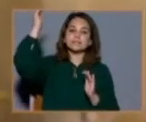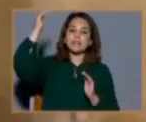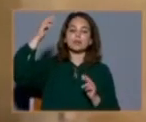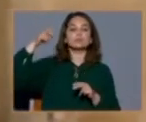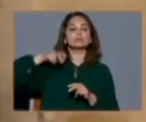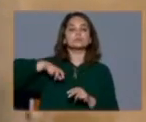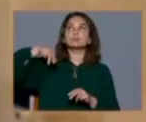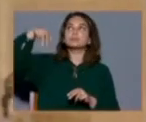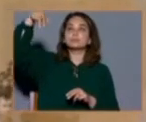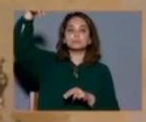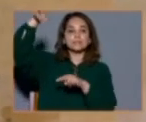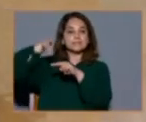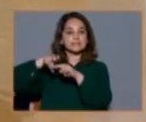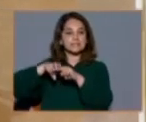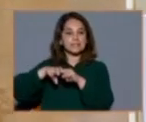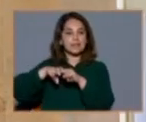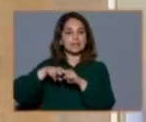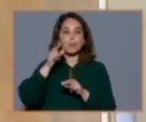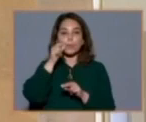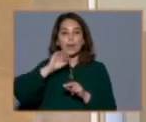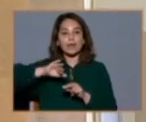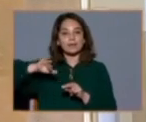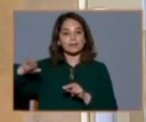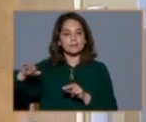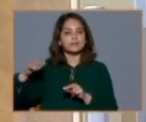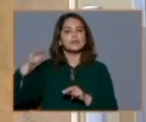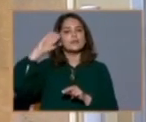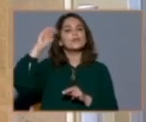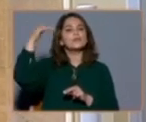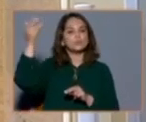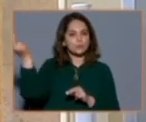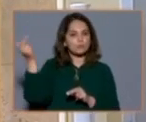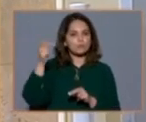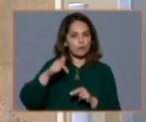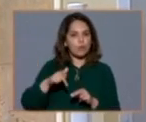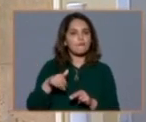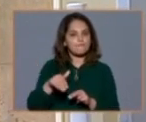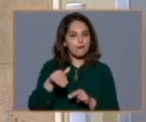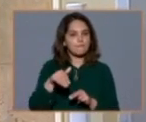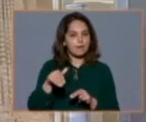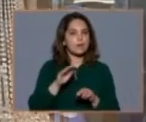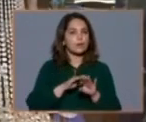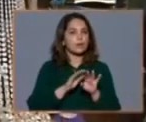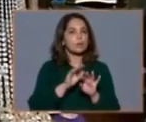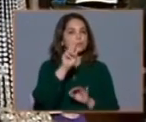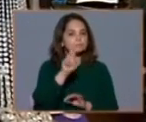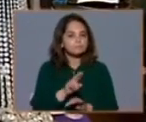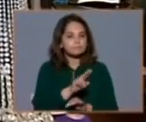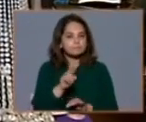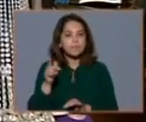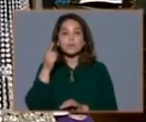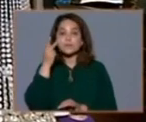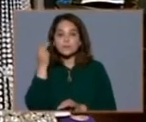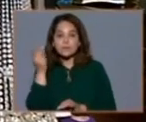sentado à direita do Pai. De novo há de vir em sua glória, para julgar os vivos e os mortos,